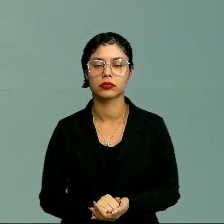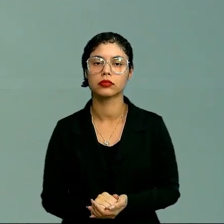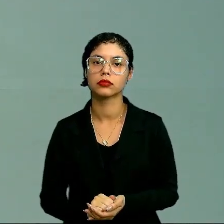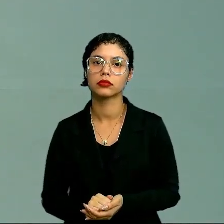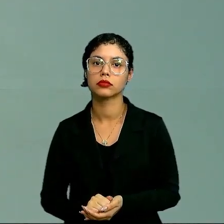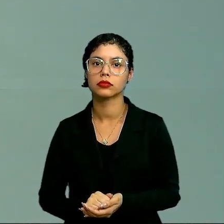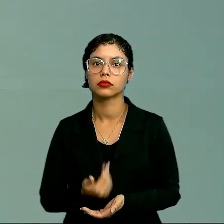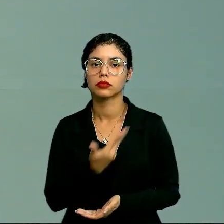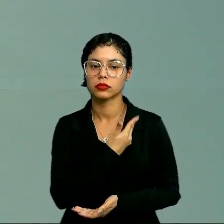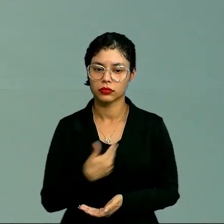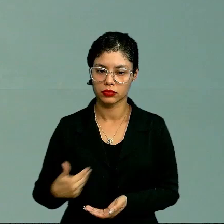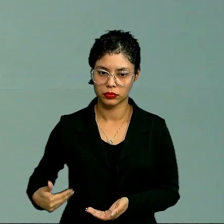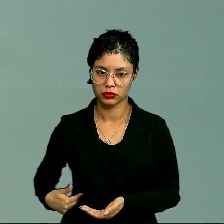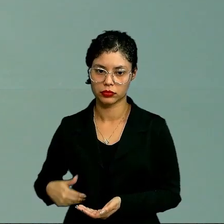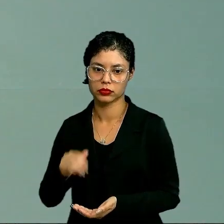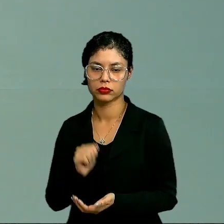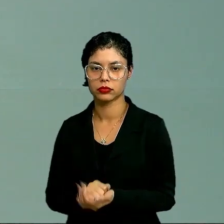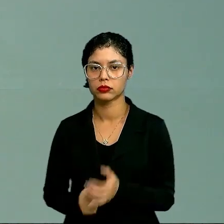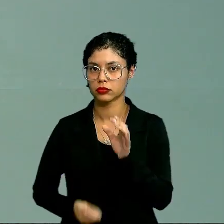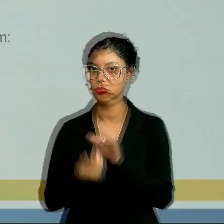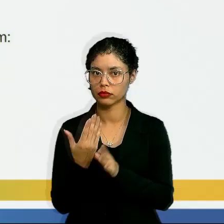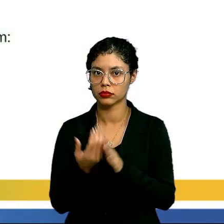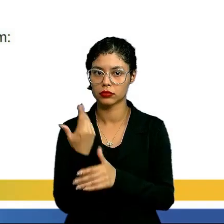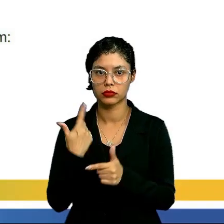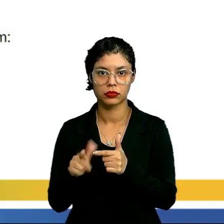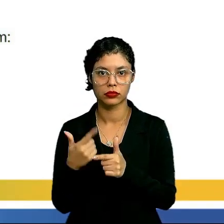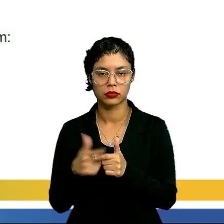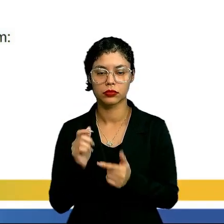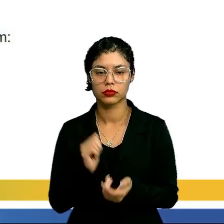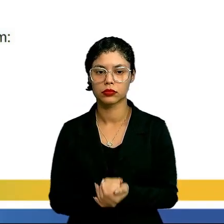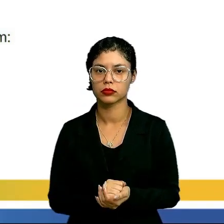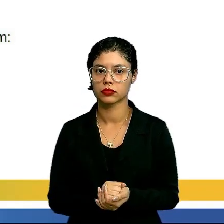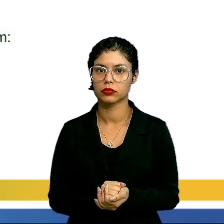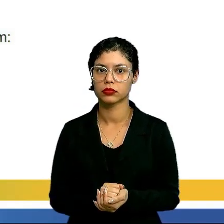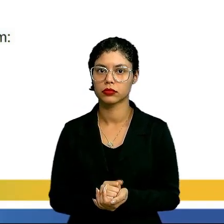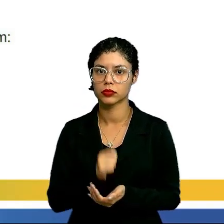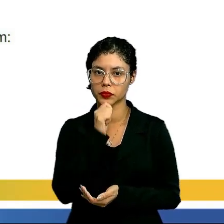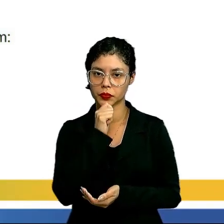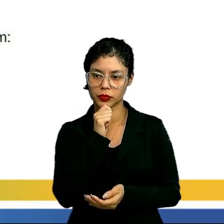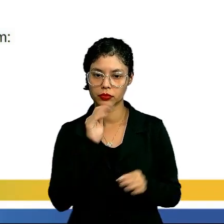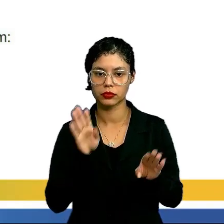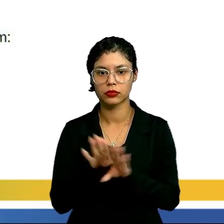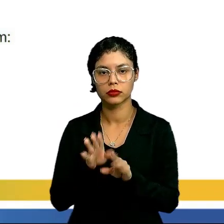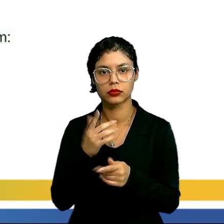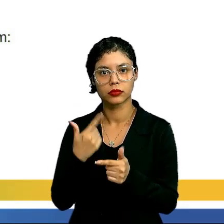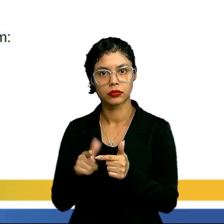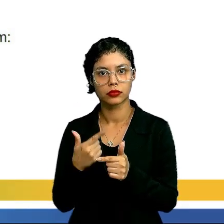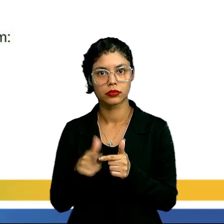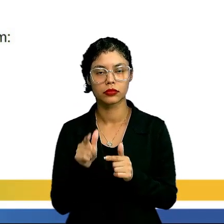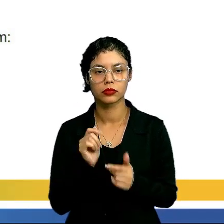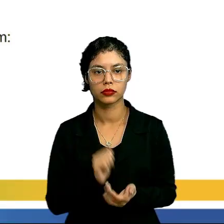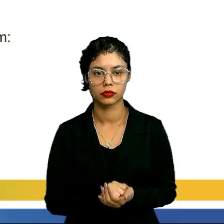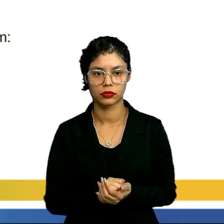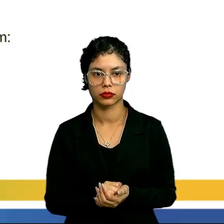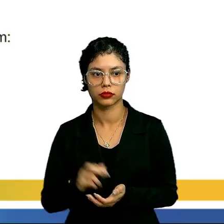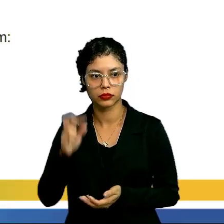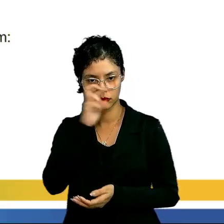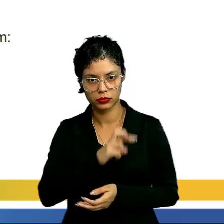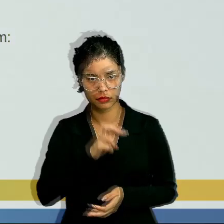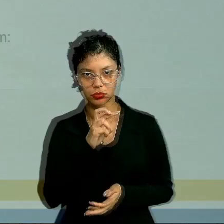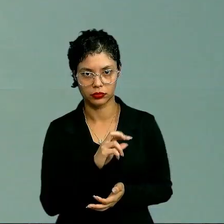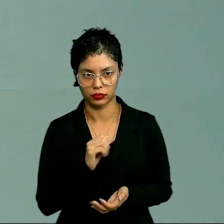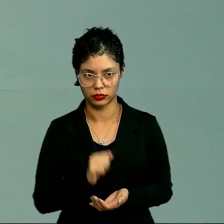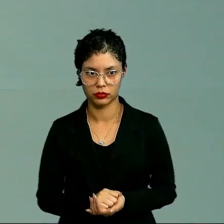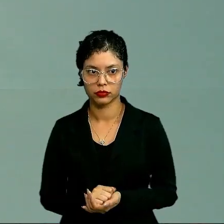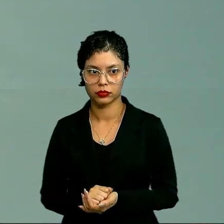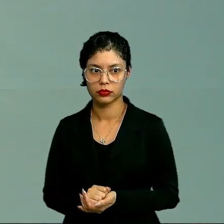pública. Então, assim, isso também já gera um problema e um custo. E, além disso, também o problema da eficácia da investigação